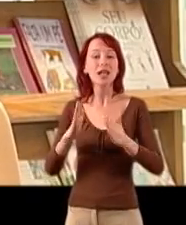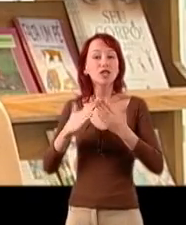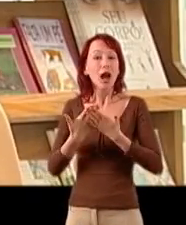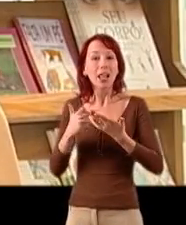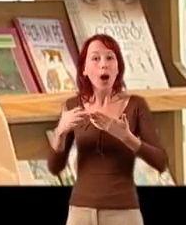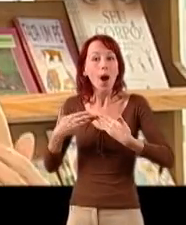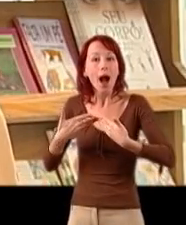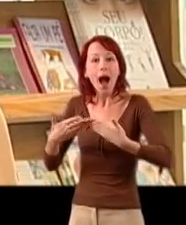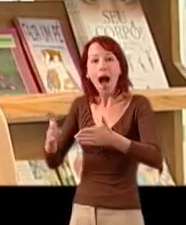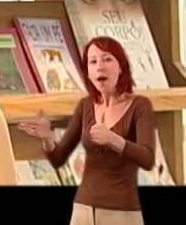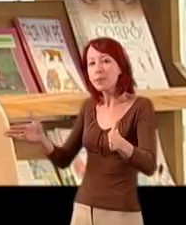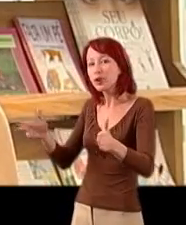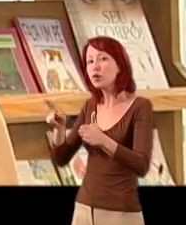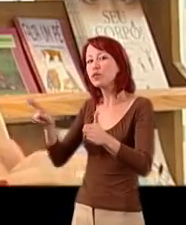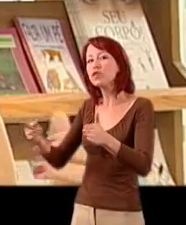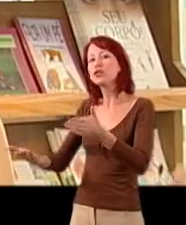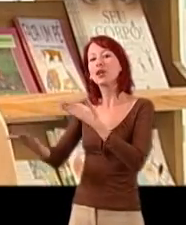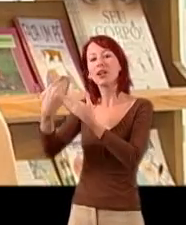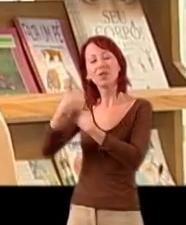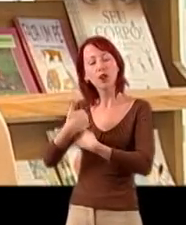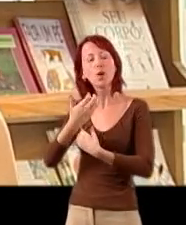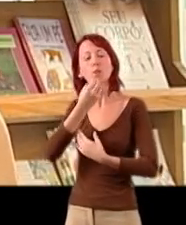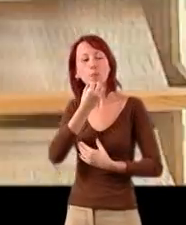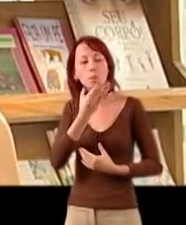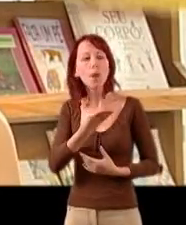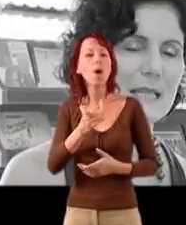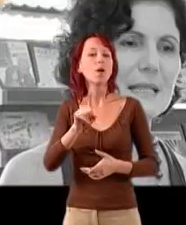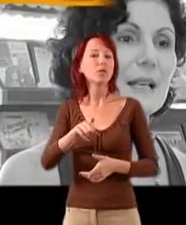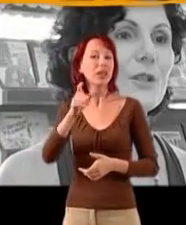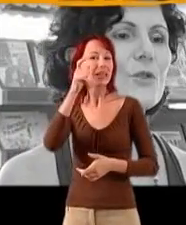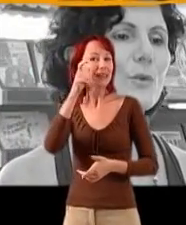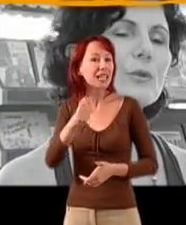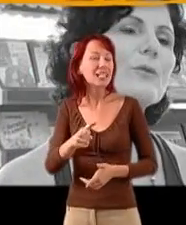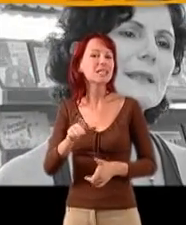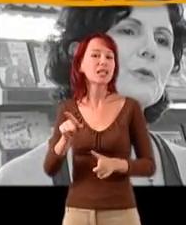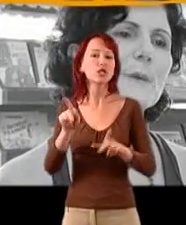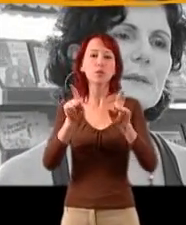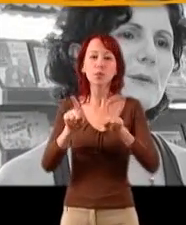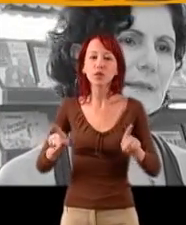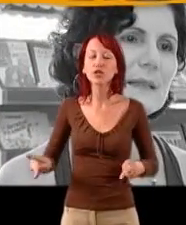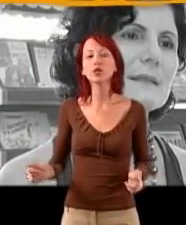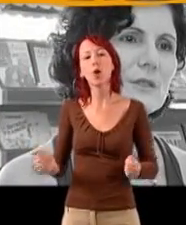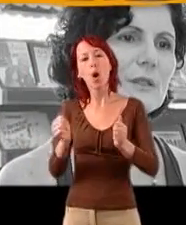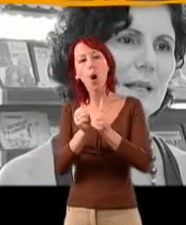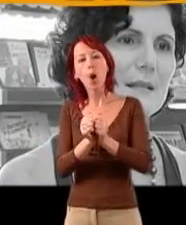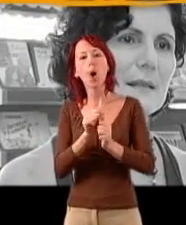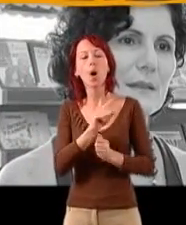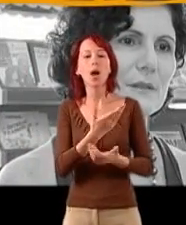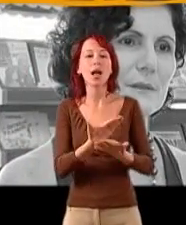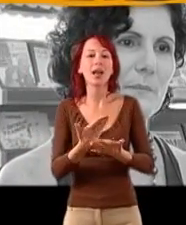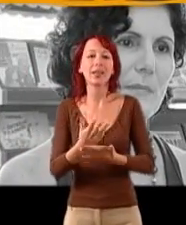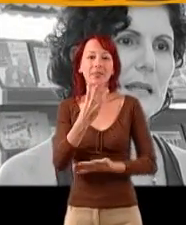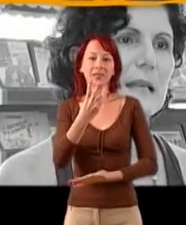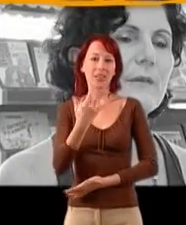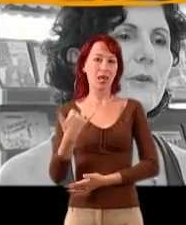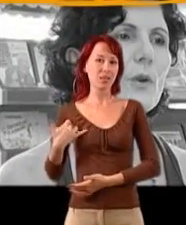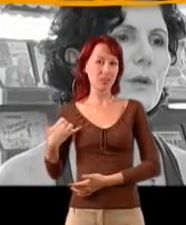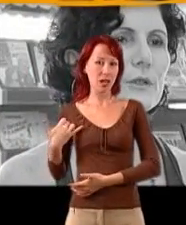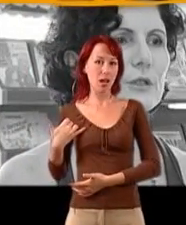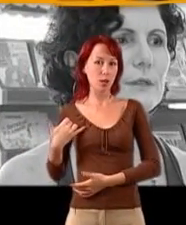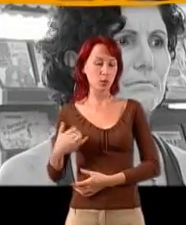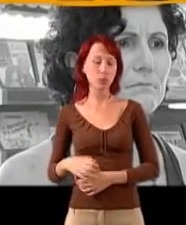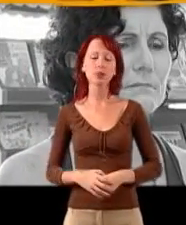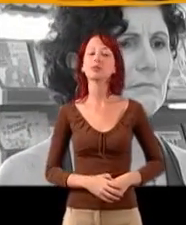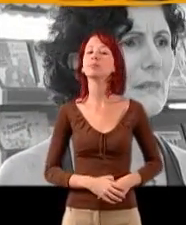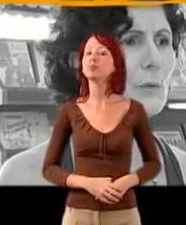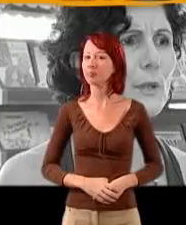professora, que fez um trabalho muito interessante com ela, com a Clênis, junto com a turma, com as crianças de 3 anos. Foi